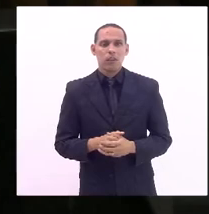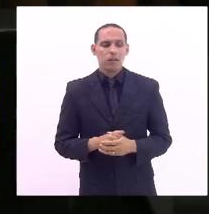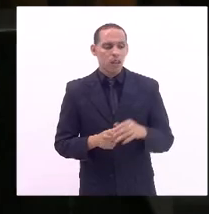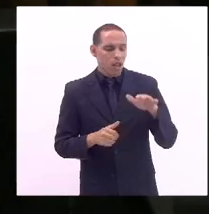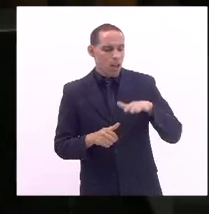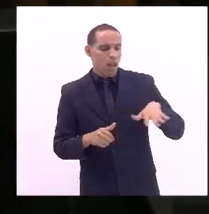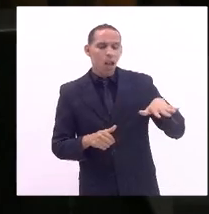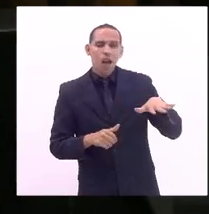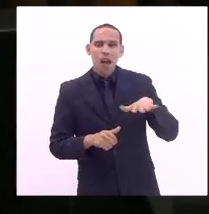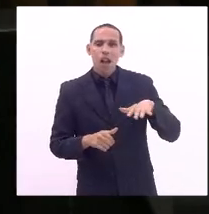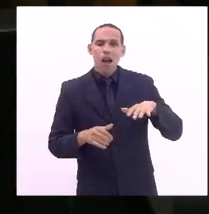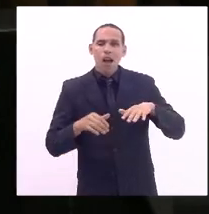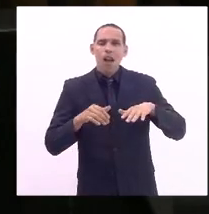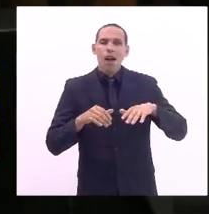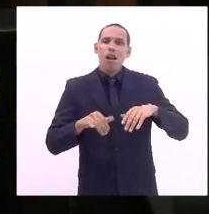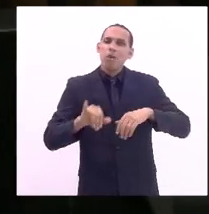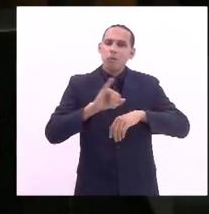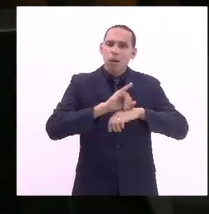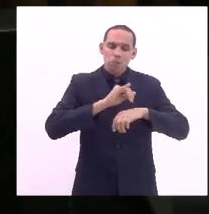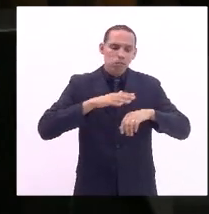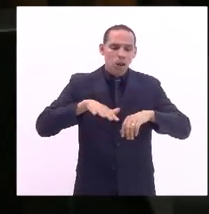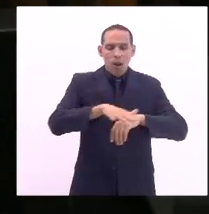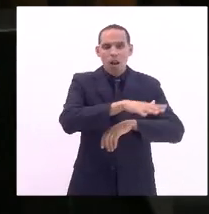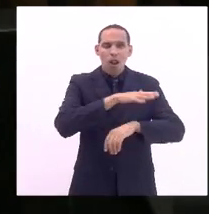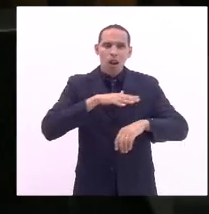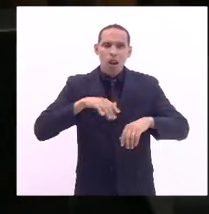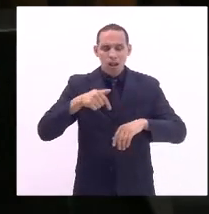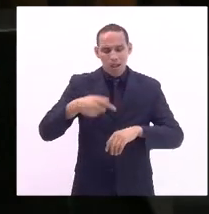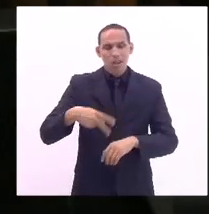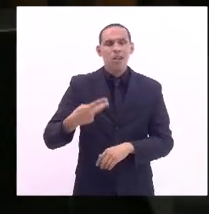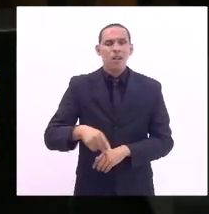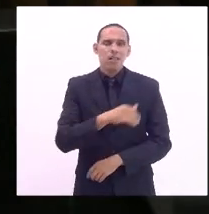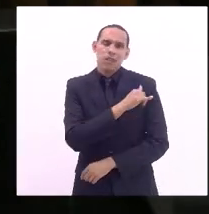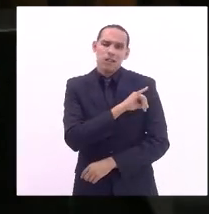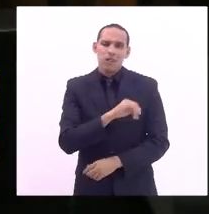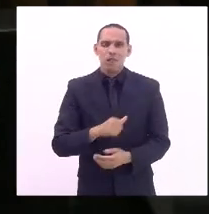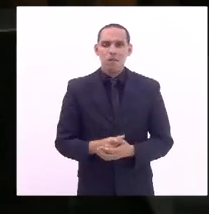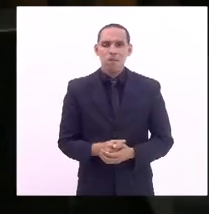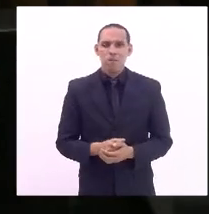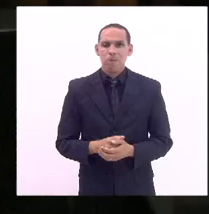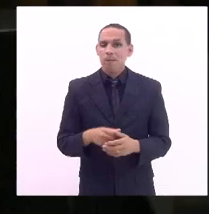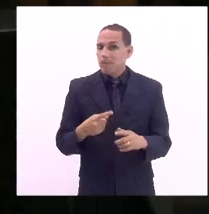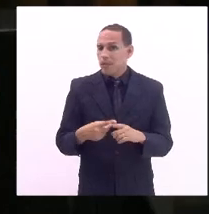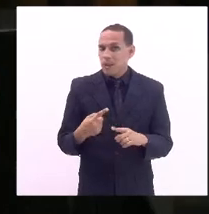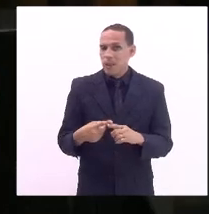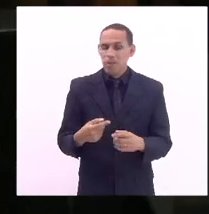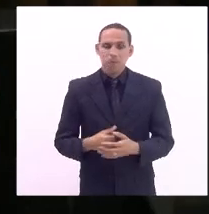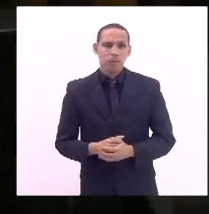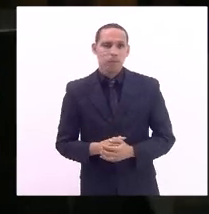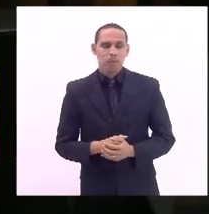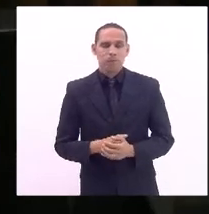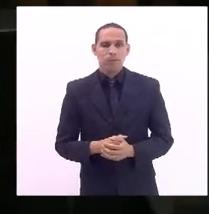região metropolitana do estado do Rio de Janeiro. Visto que,